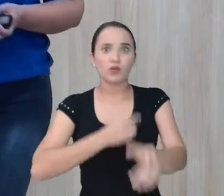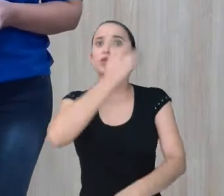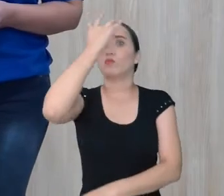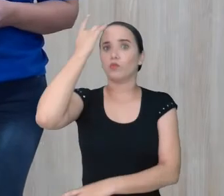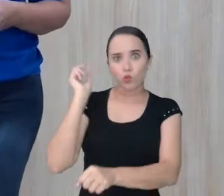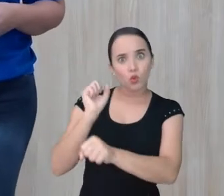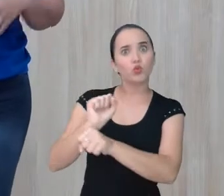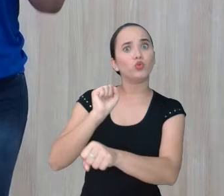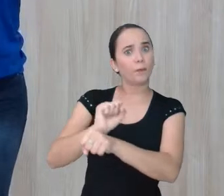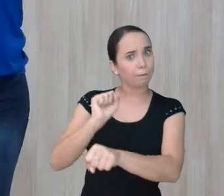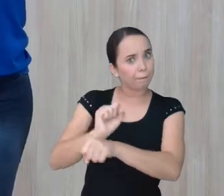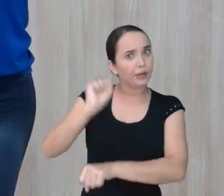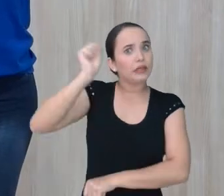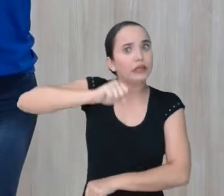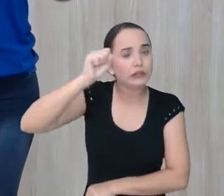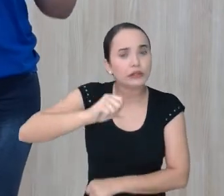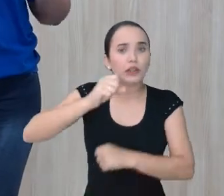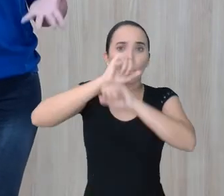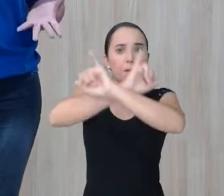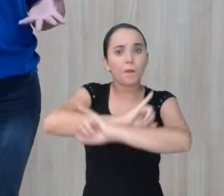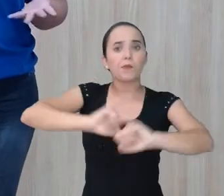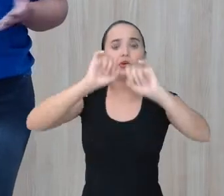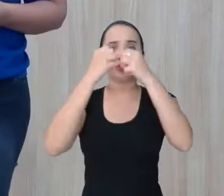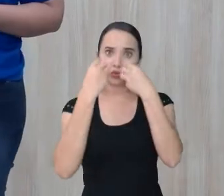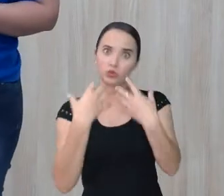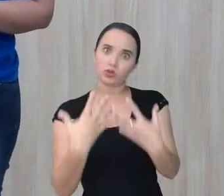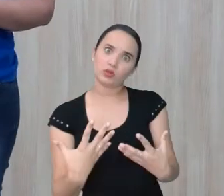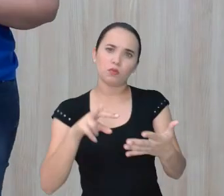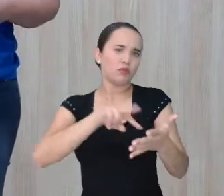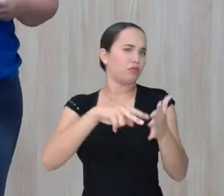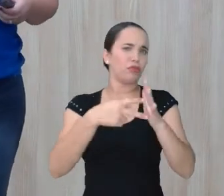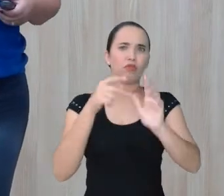por uma notícia boa. O que ele quer dizer com isso, né?